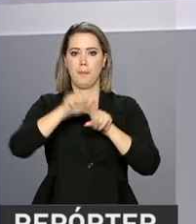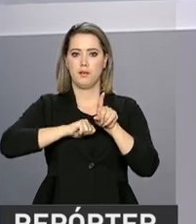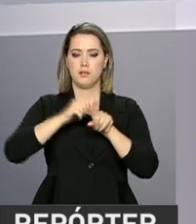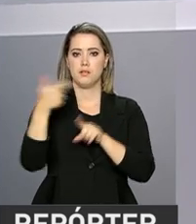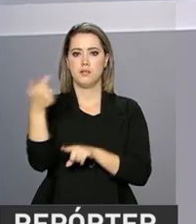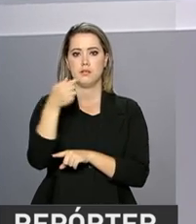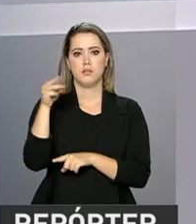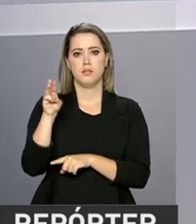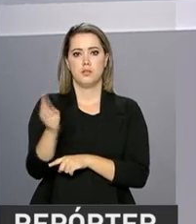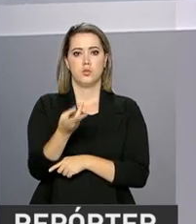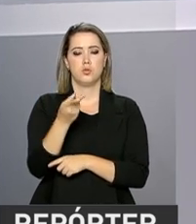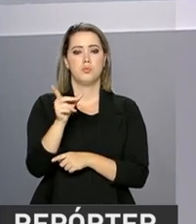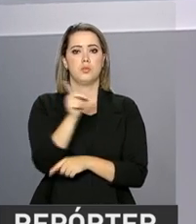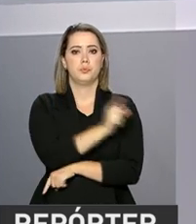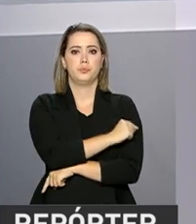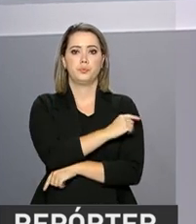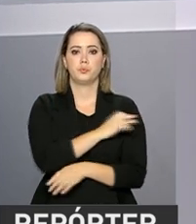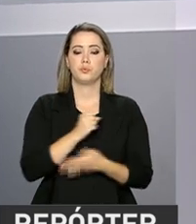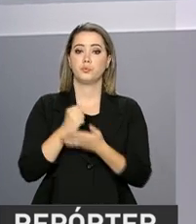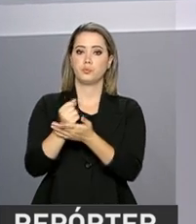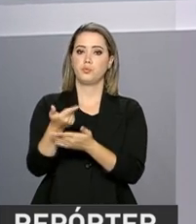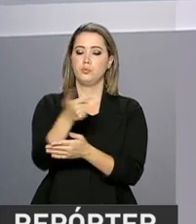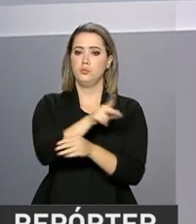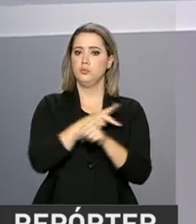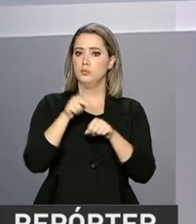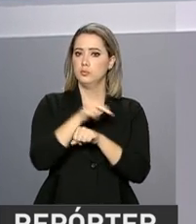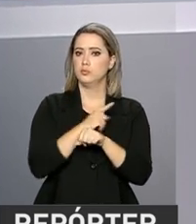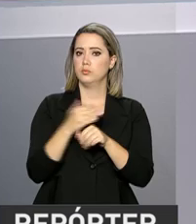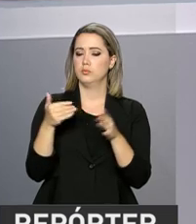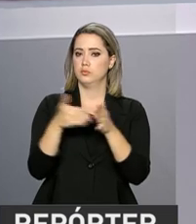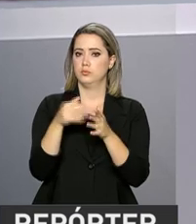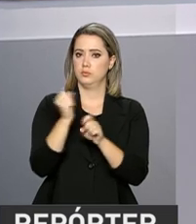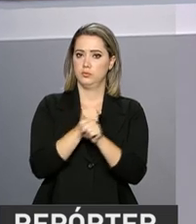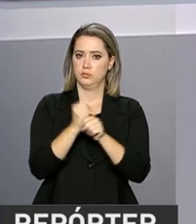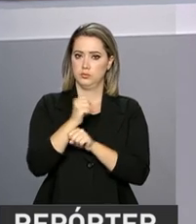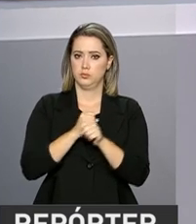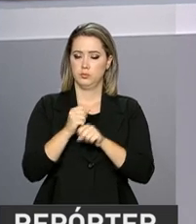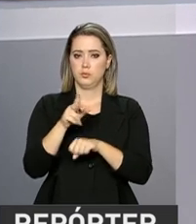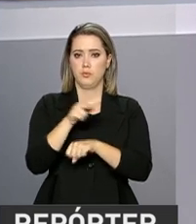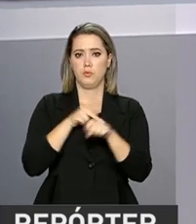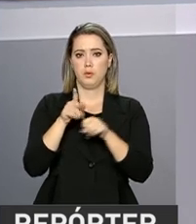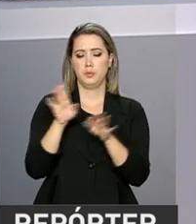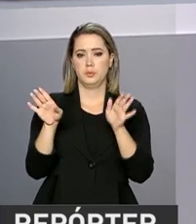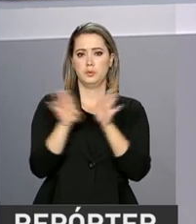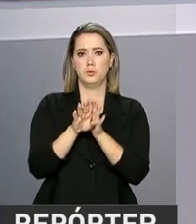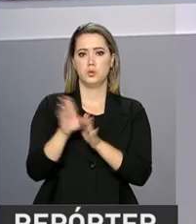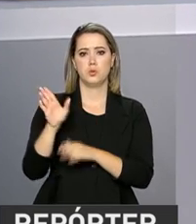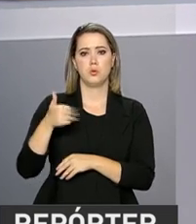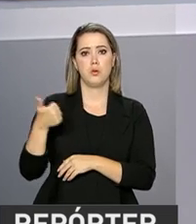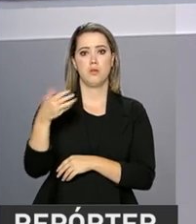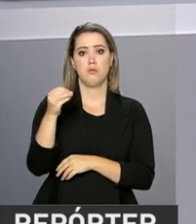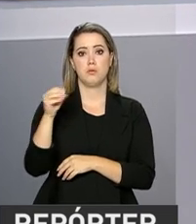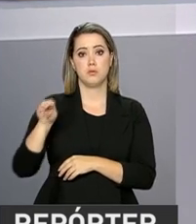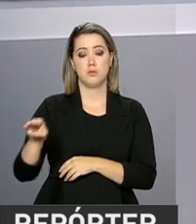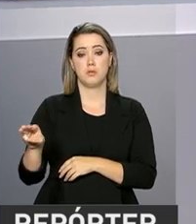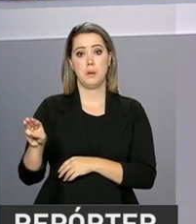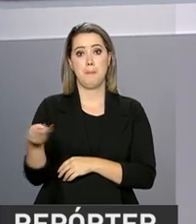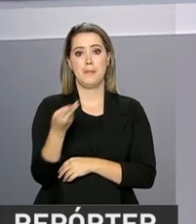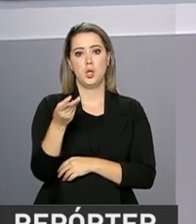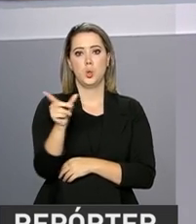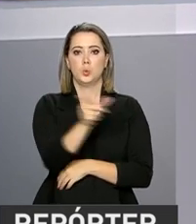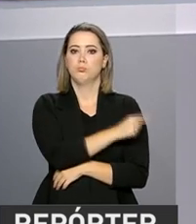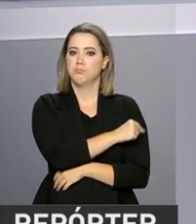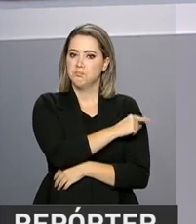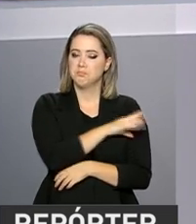7 milhões de doses enviadas para o exterior até o final do ano o país chega a produzir 100 milhões de doses por